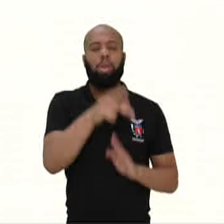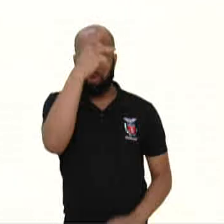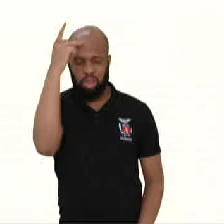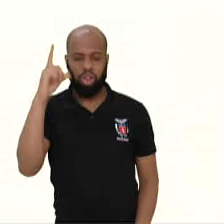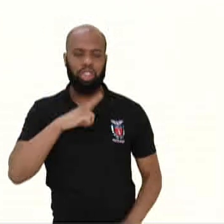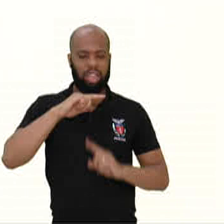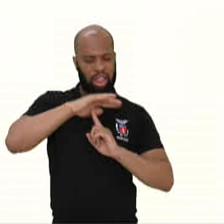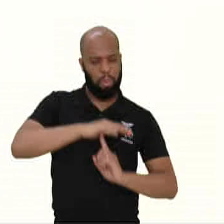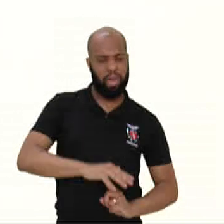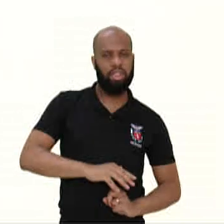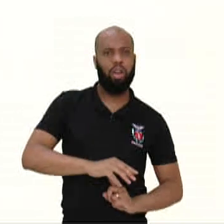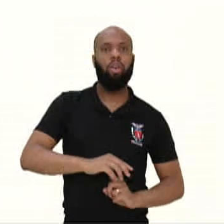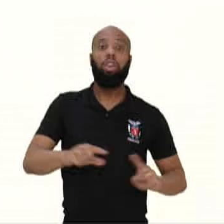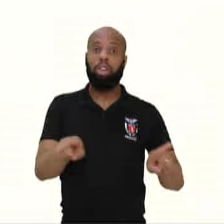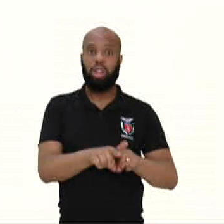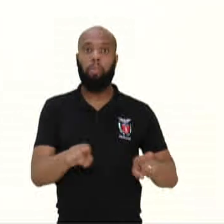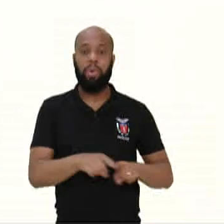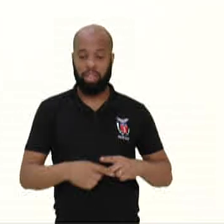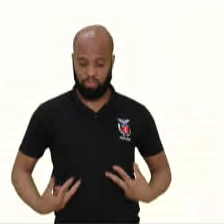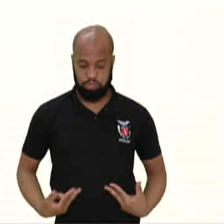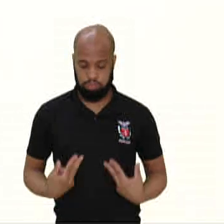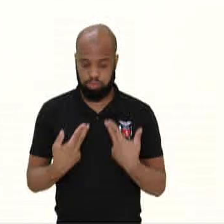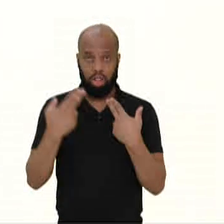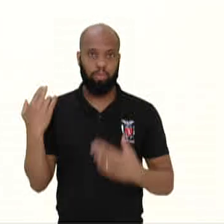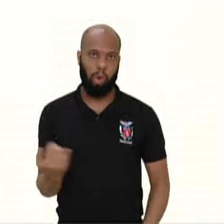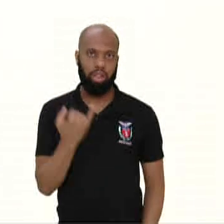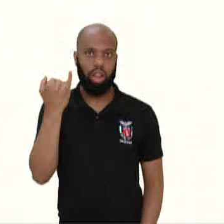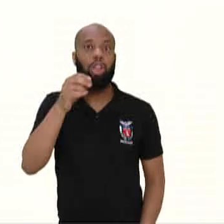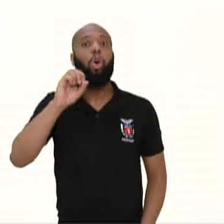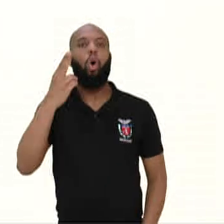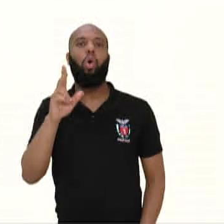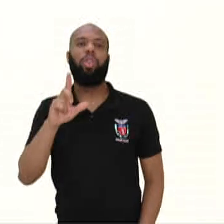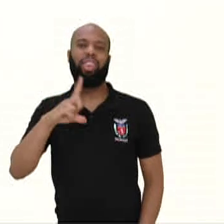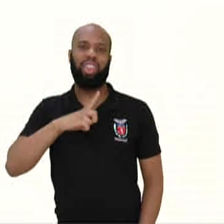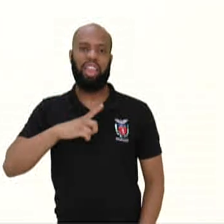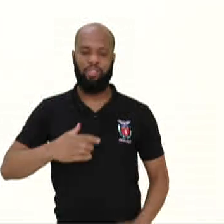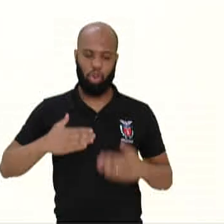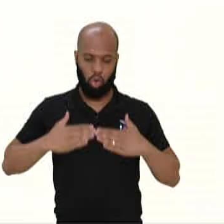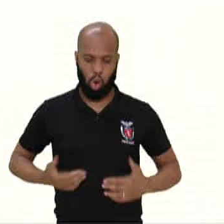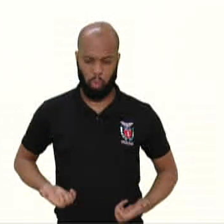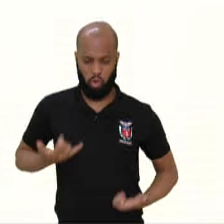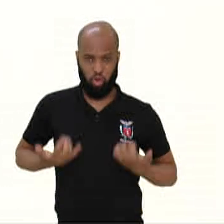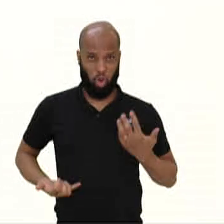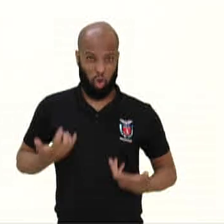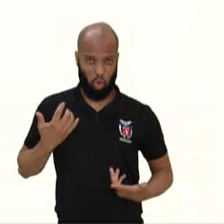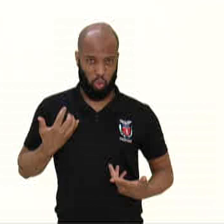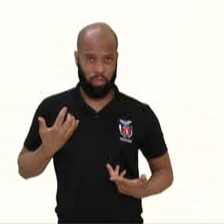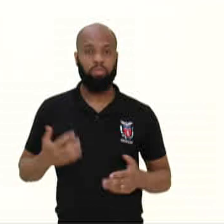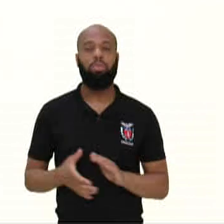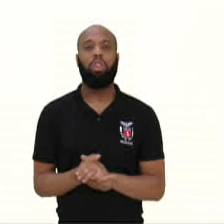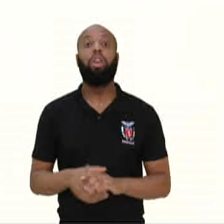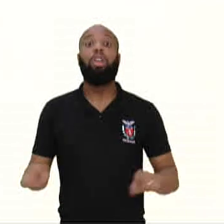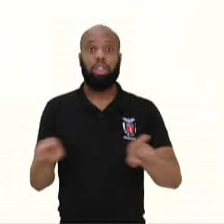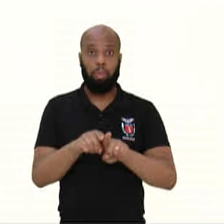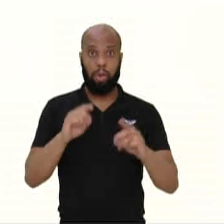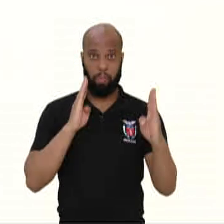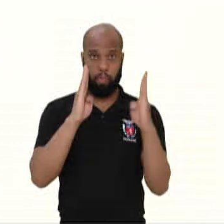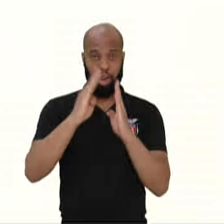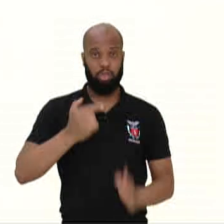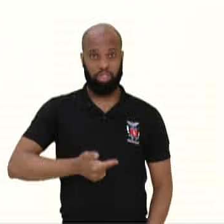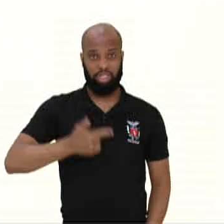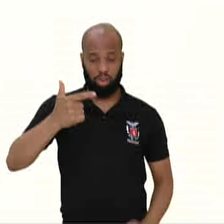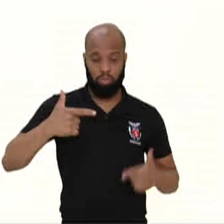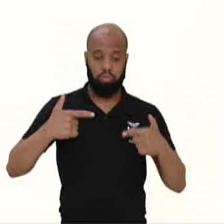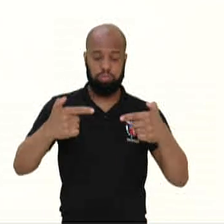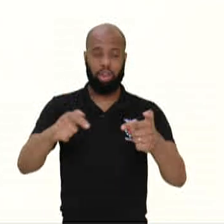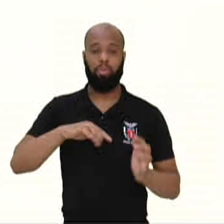deprimidos, recuperando-se de grandes cirurgias e com queimaduras. Durante a Segunda Guerra Mundial, então,